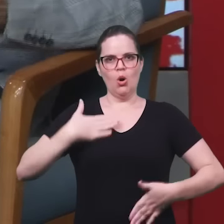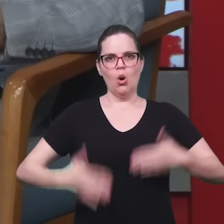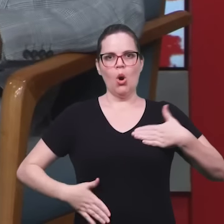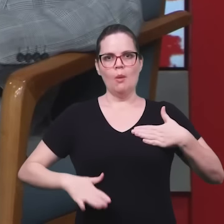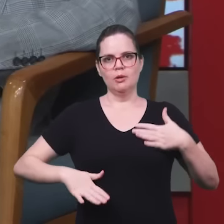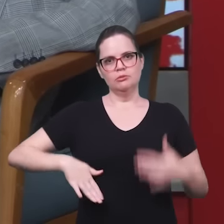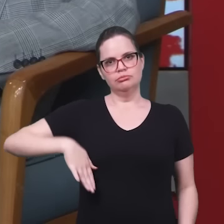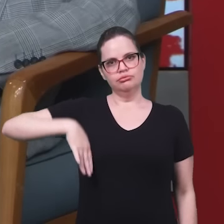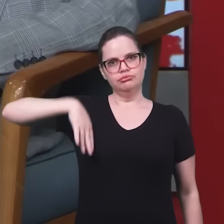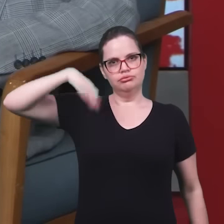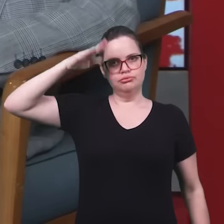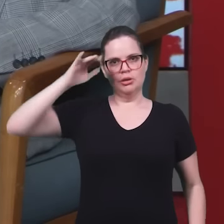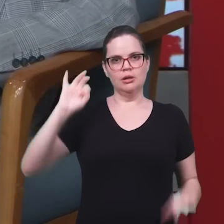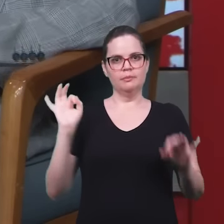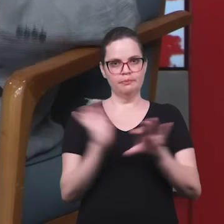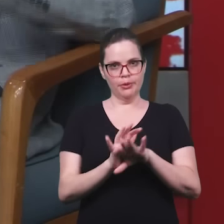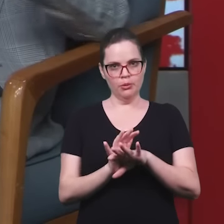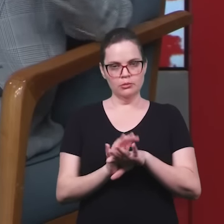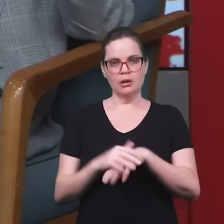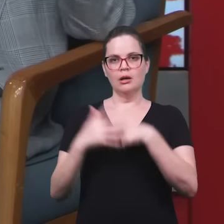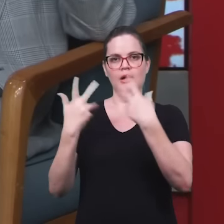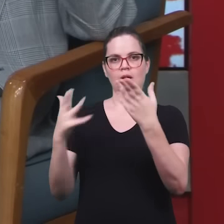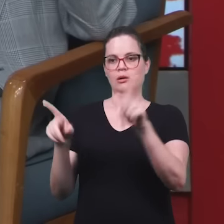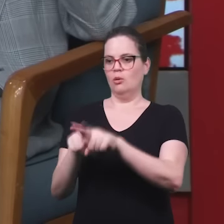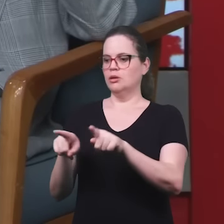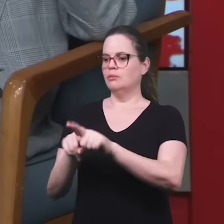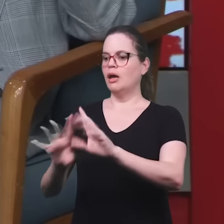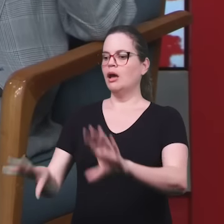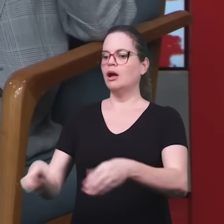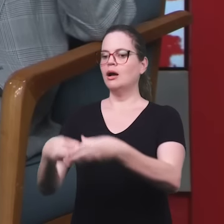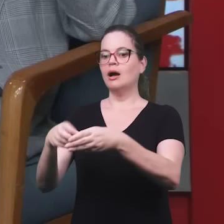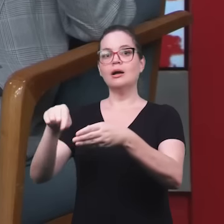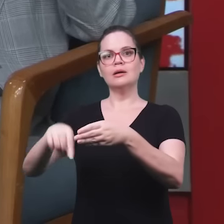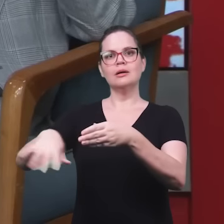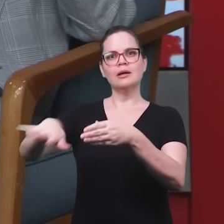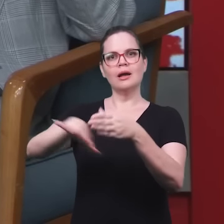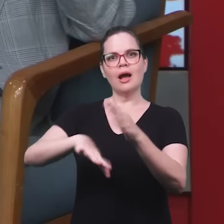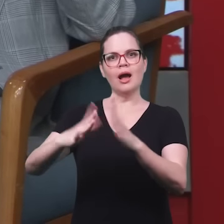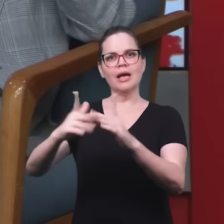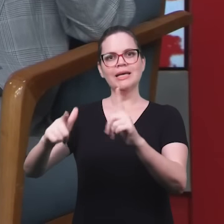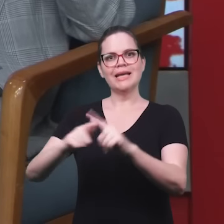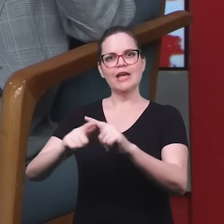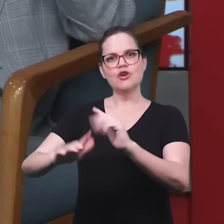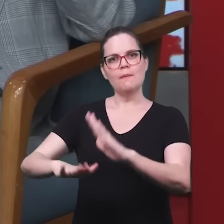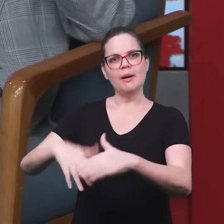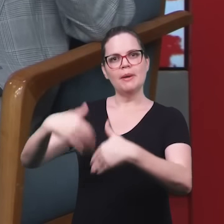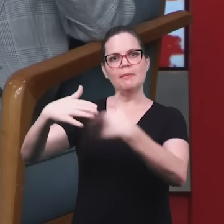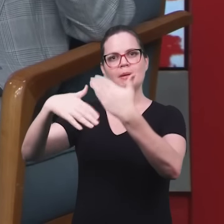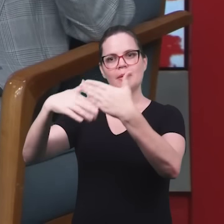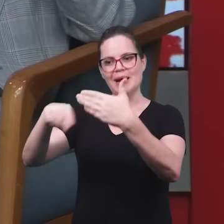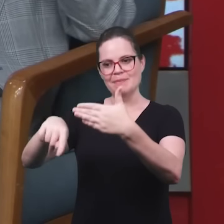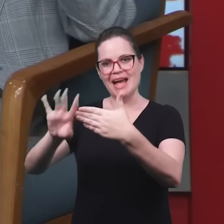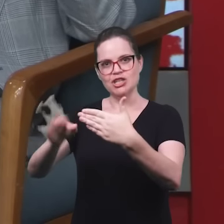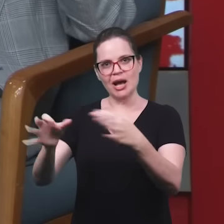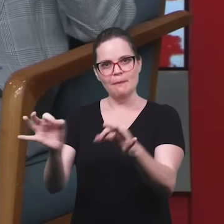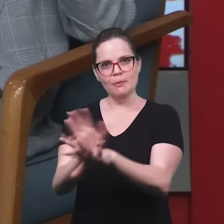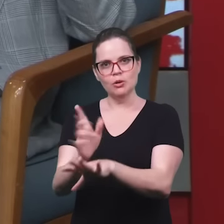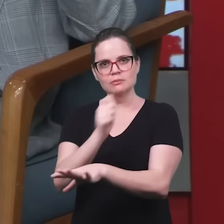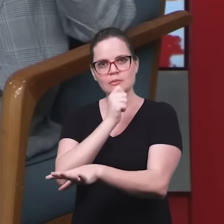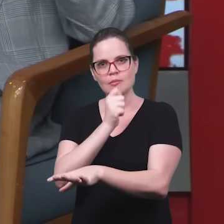desse corpo. Eu me lembro de um assunto que em medicina era dado